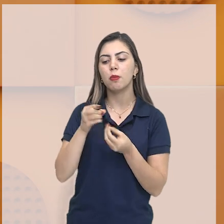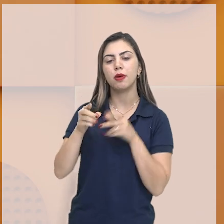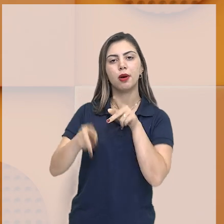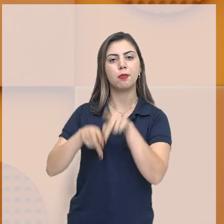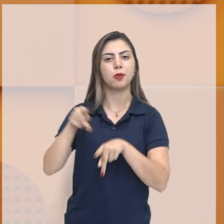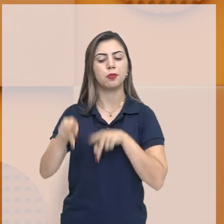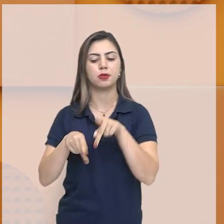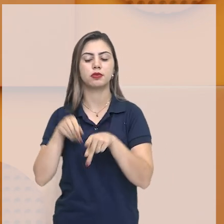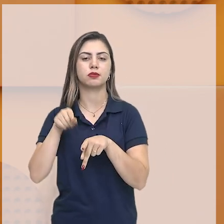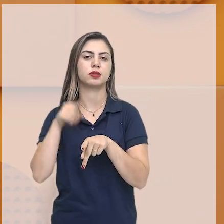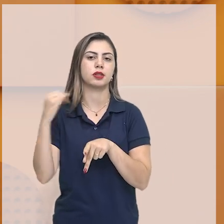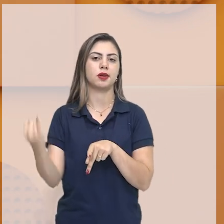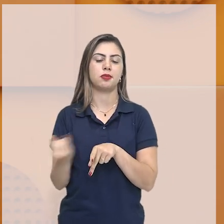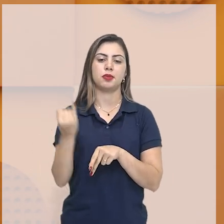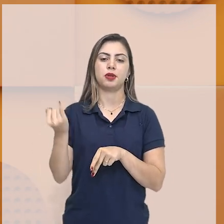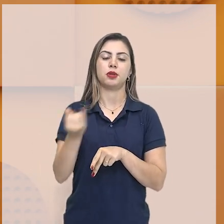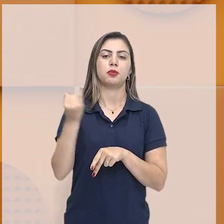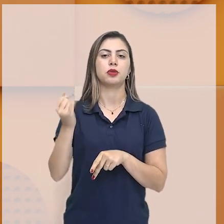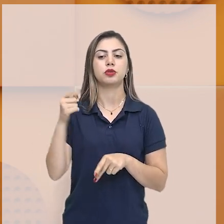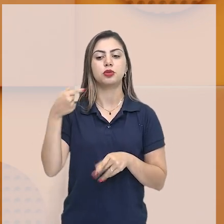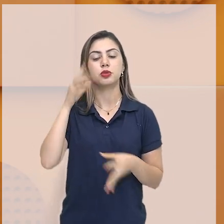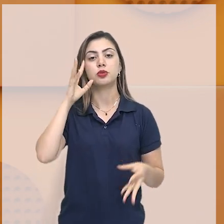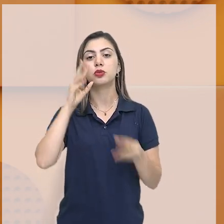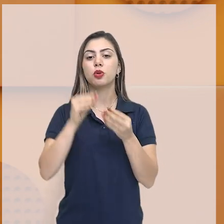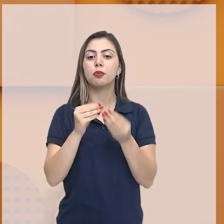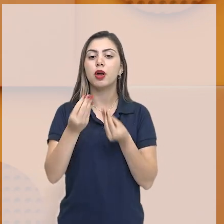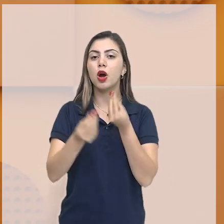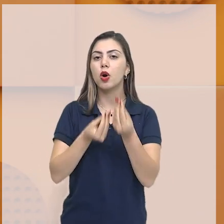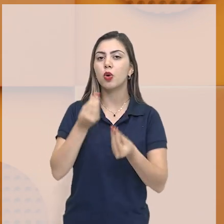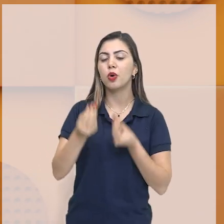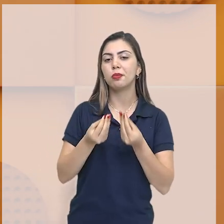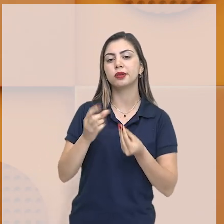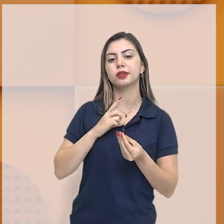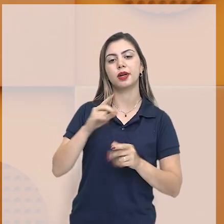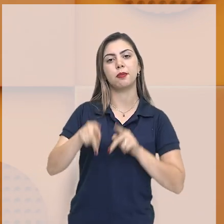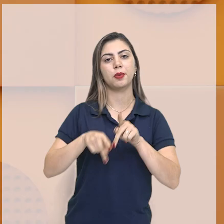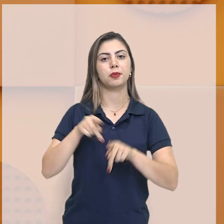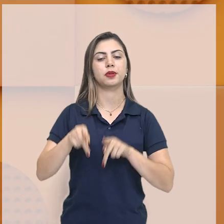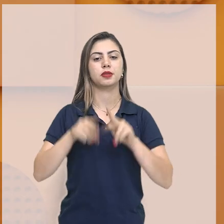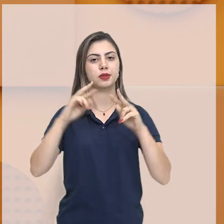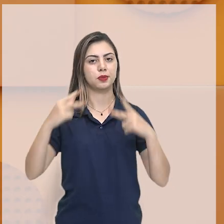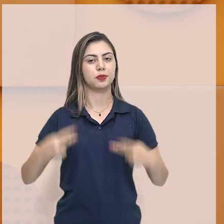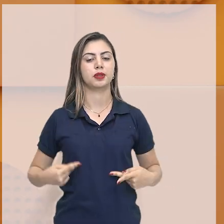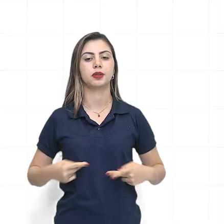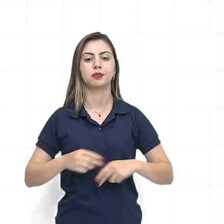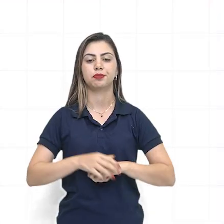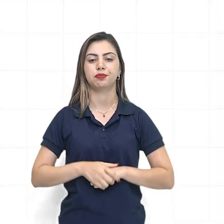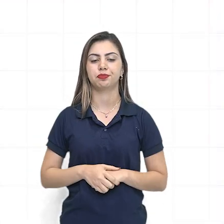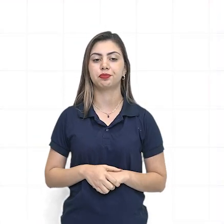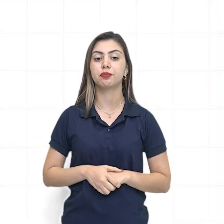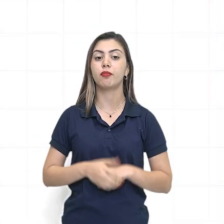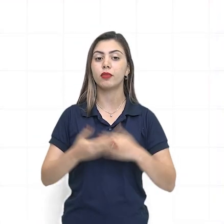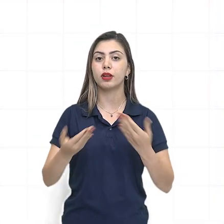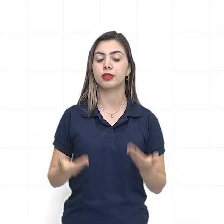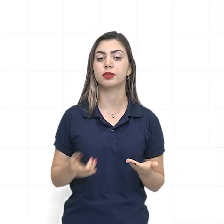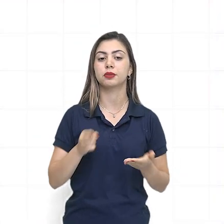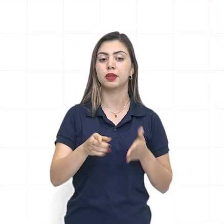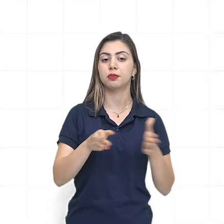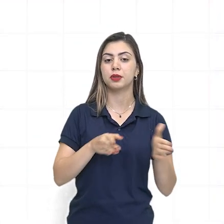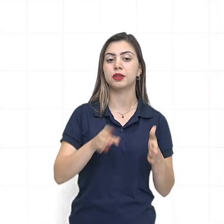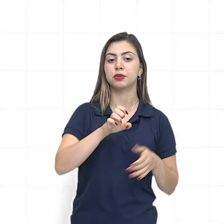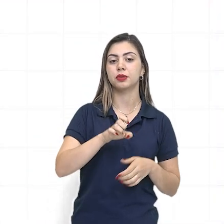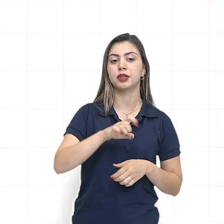povo tão importante para compreendermos a civilização. Olha só, durante o